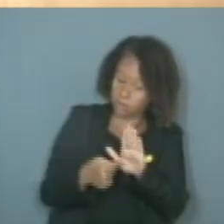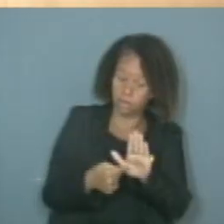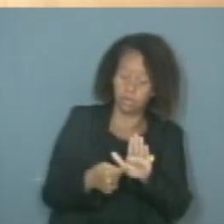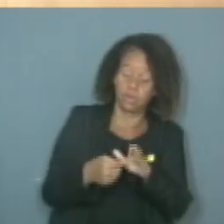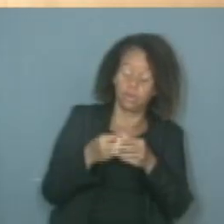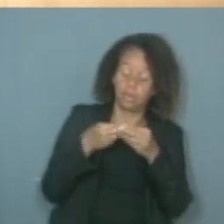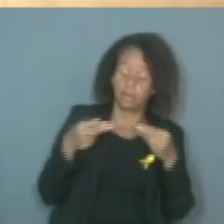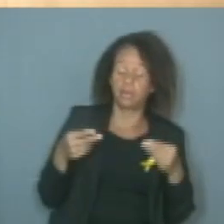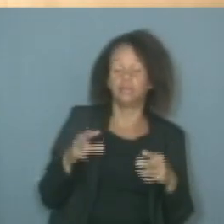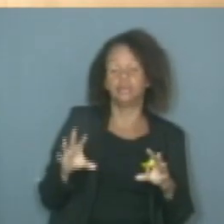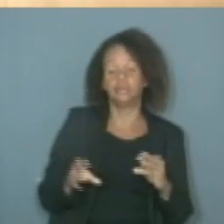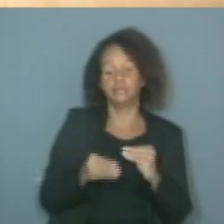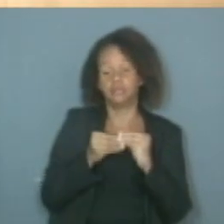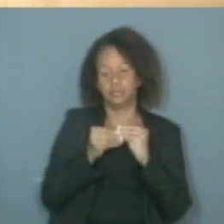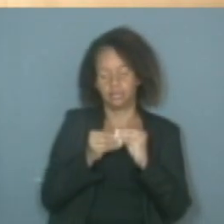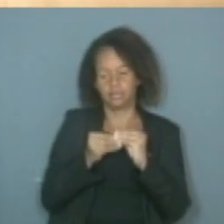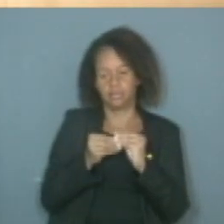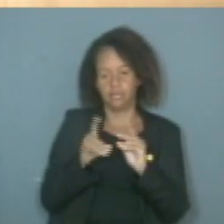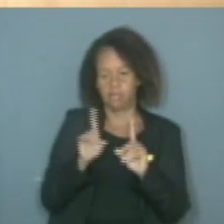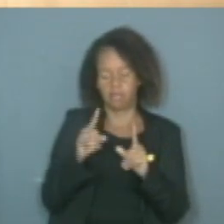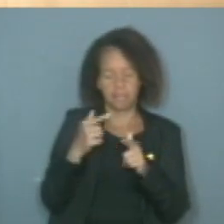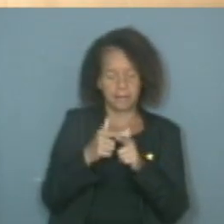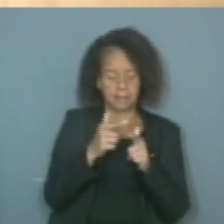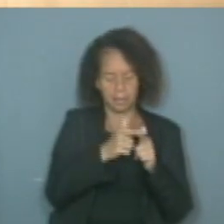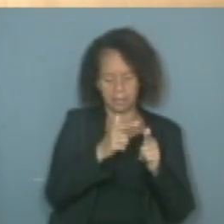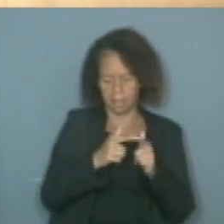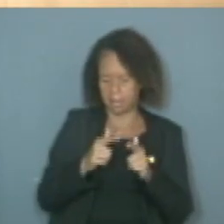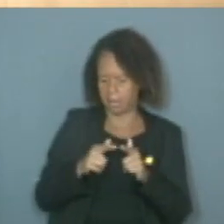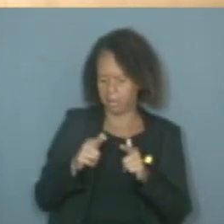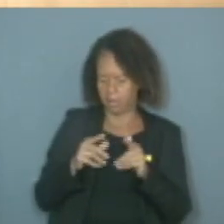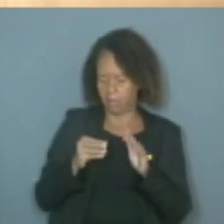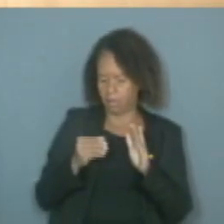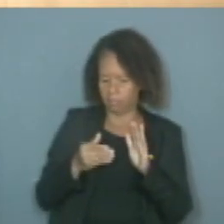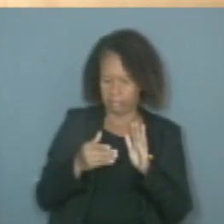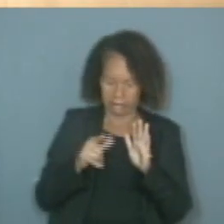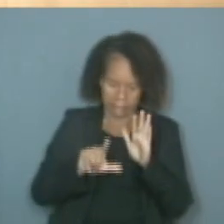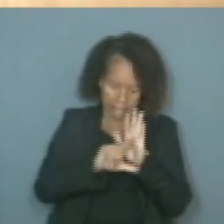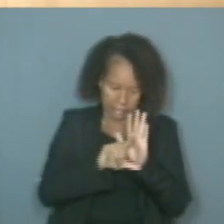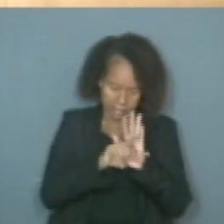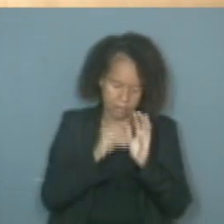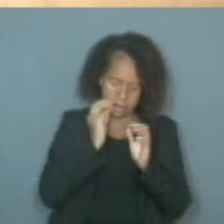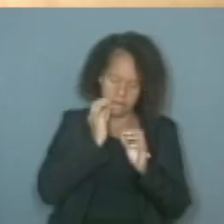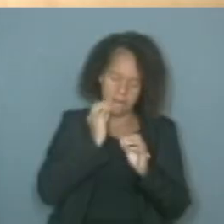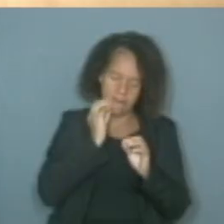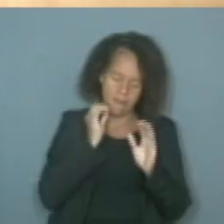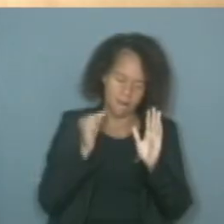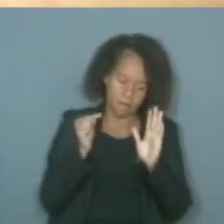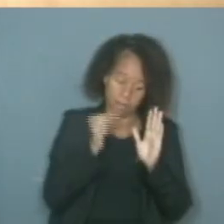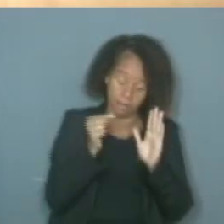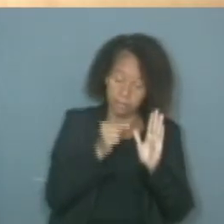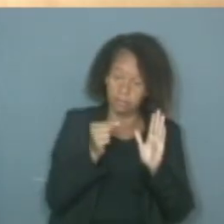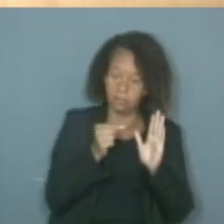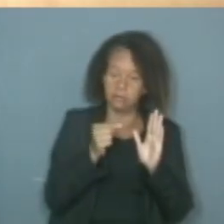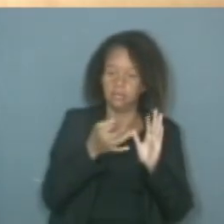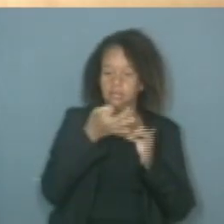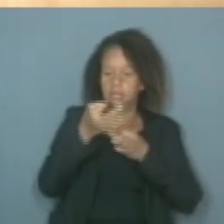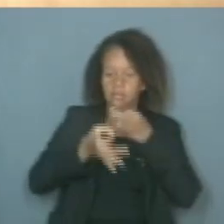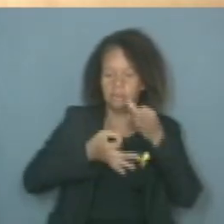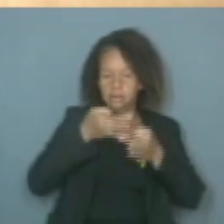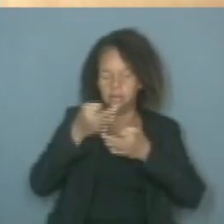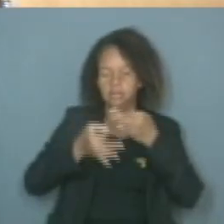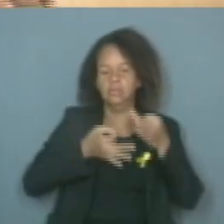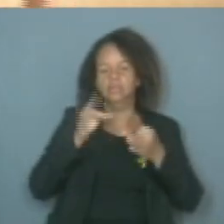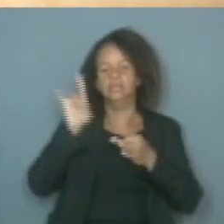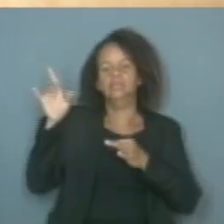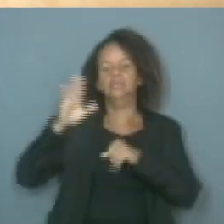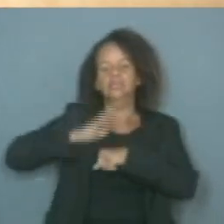que seja implementado e que não traga nenhum transtorno de legalidade. E foi isso que foi, vamos dizer assim, argumentado